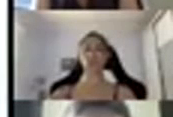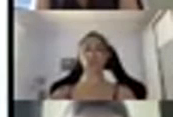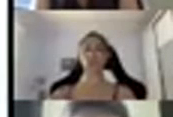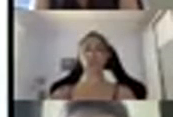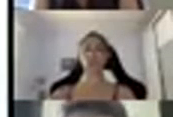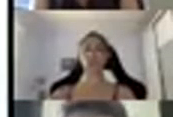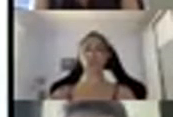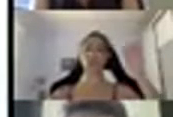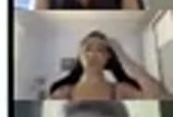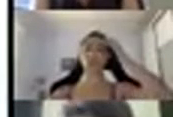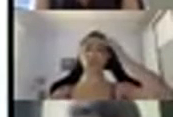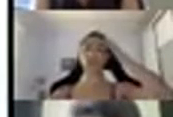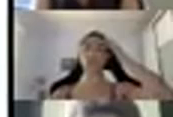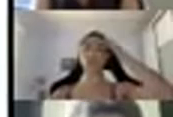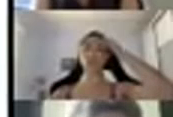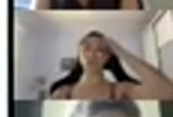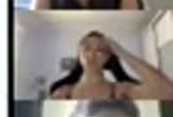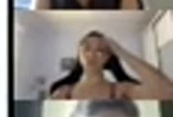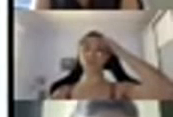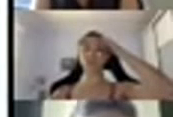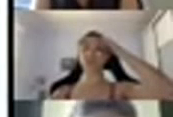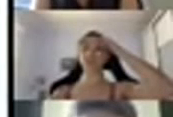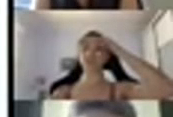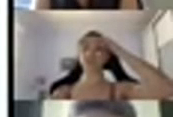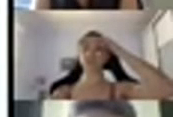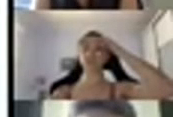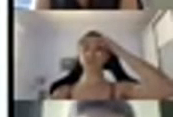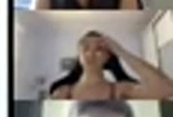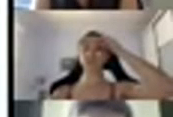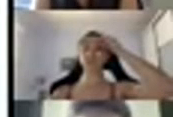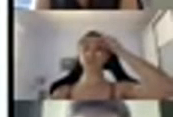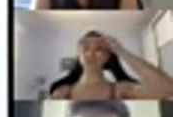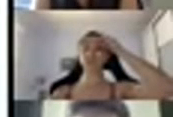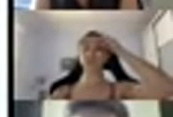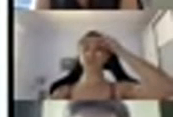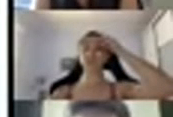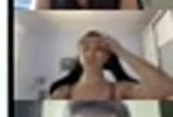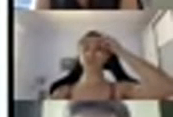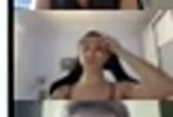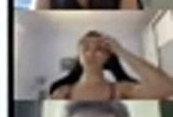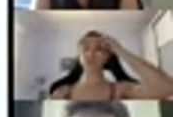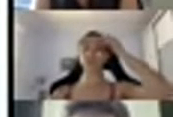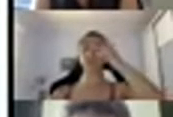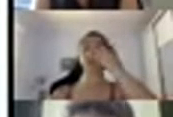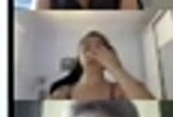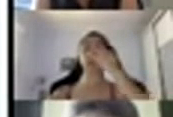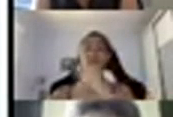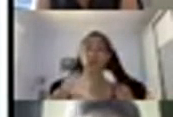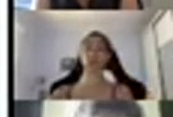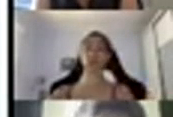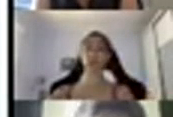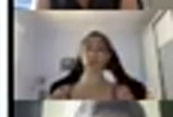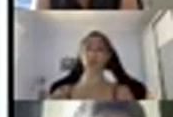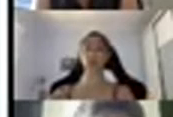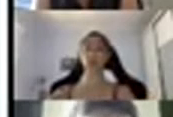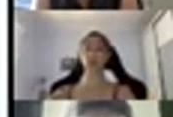semana anterior e agora fechou em 707. Também elevação, pensando no estado de São Paulo, 16,43% da